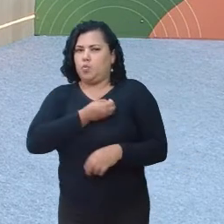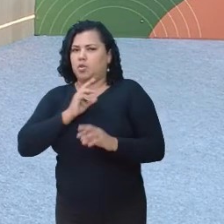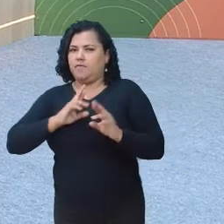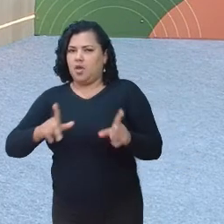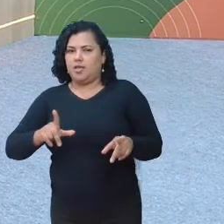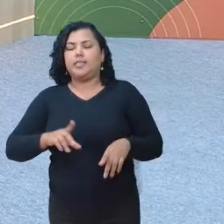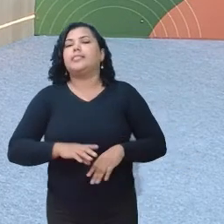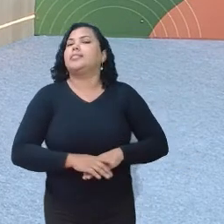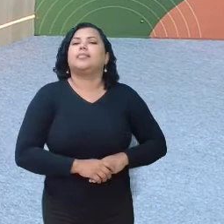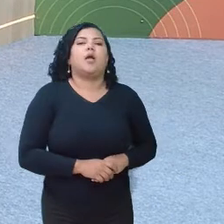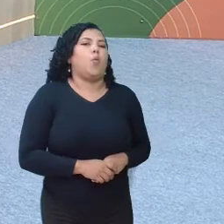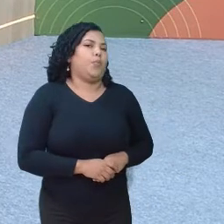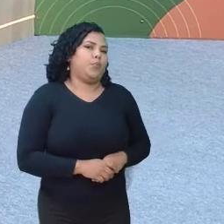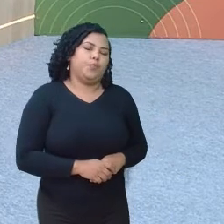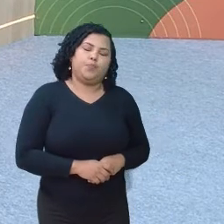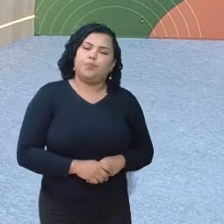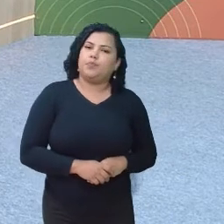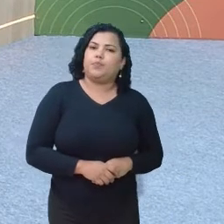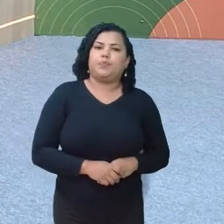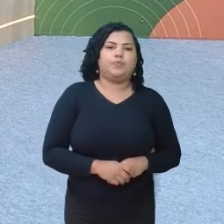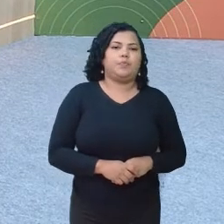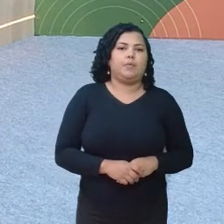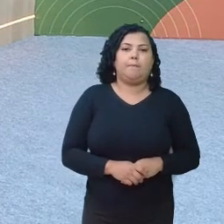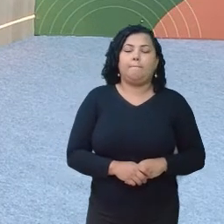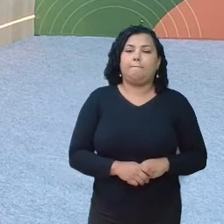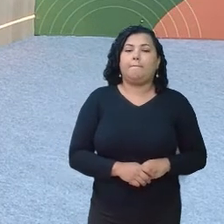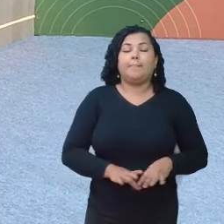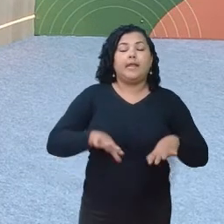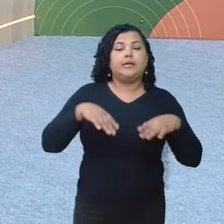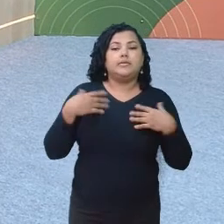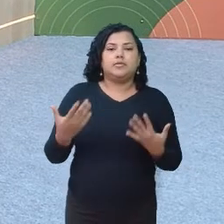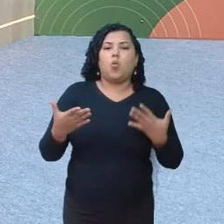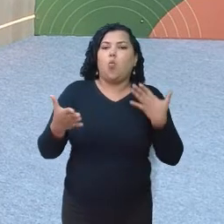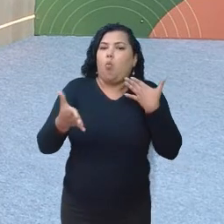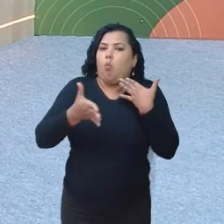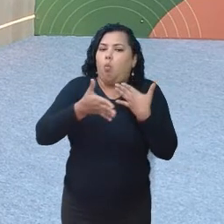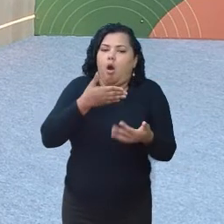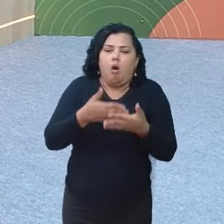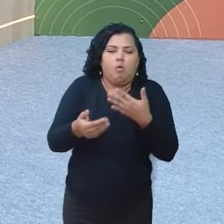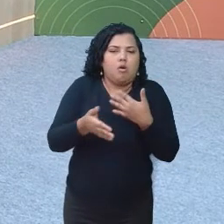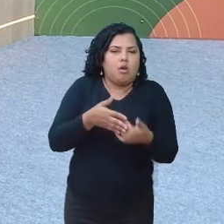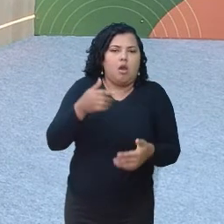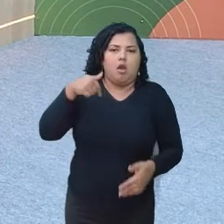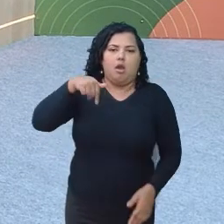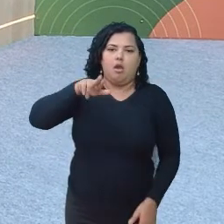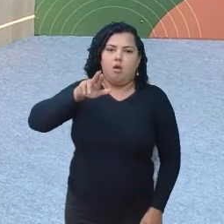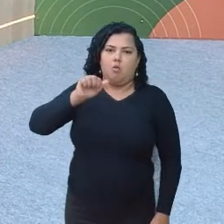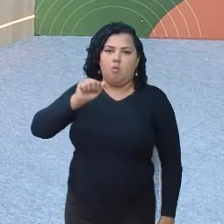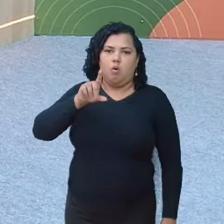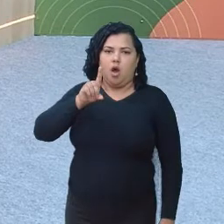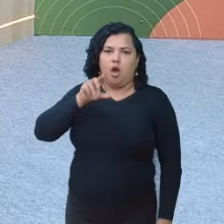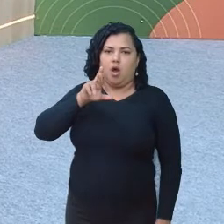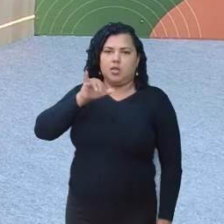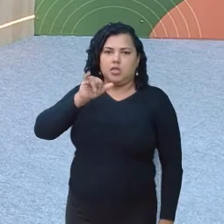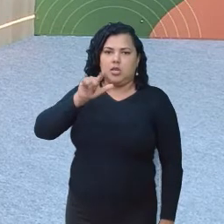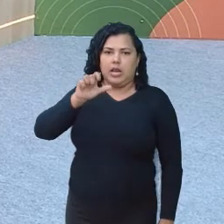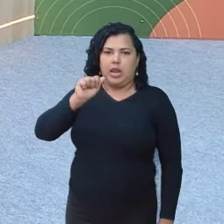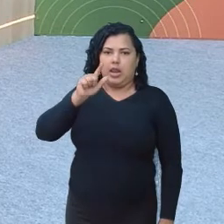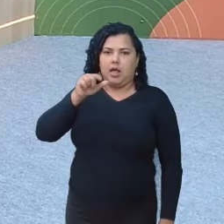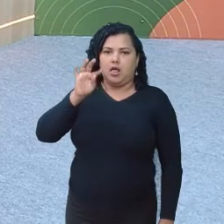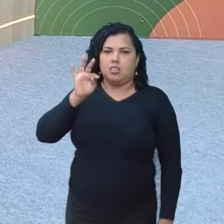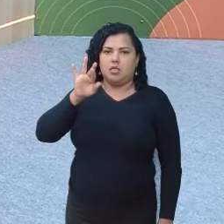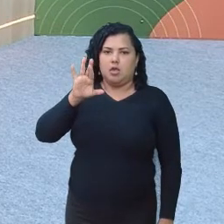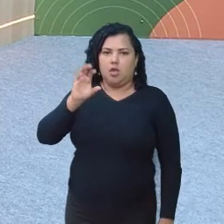perceber que, independente do quadrilátero que você construa ou que você tenha, você vai perceber que a soma dos